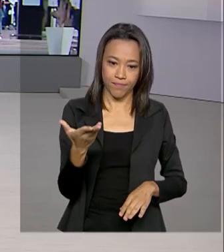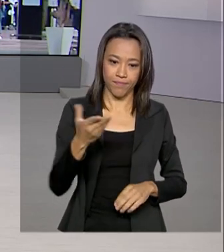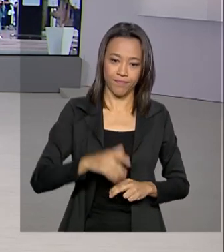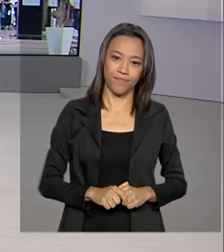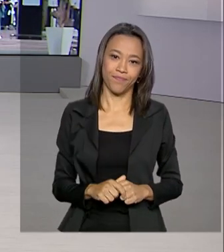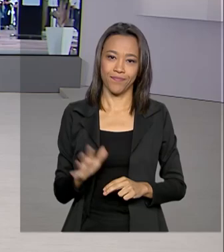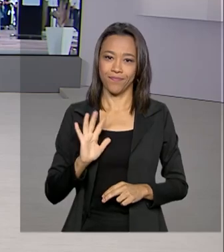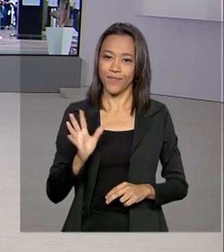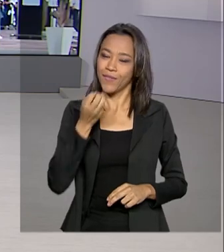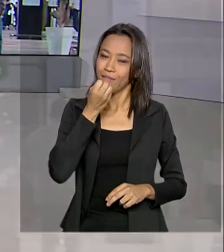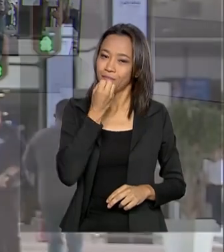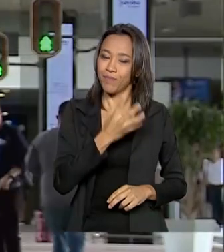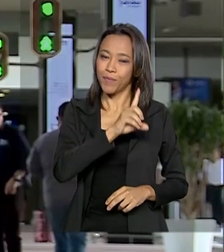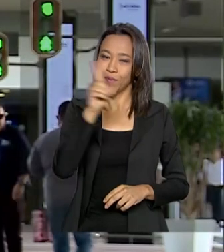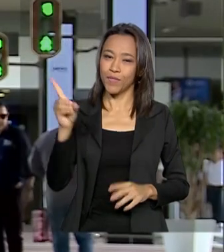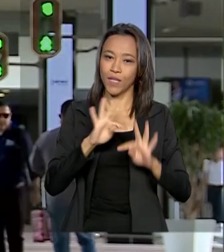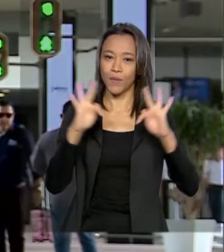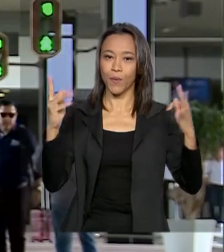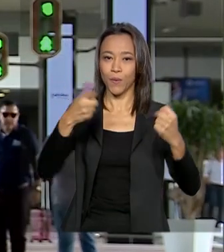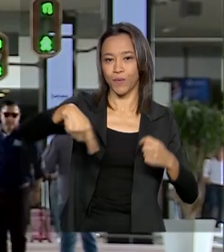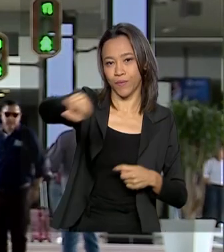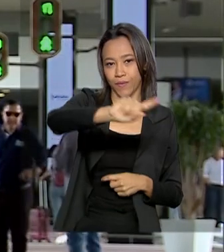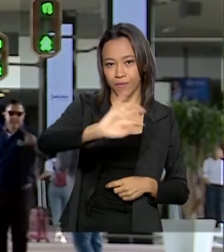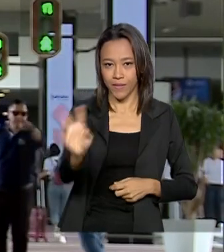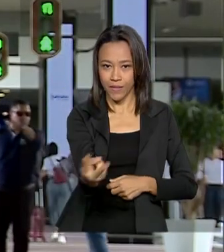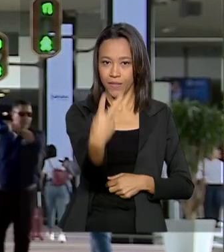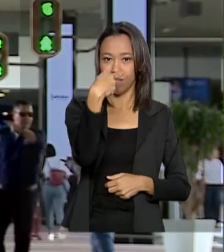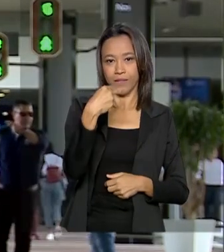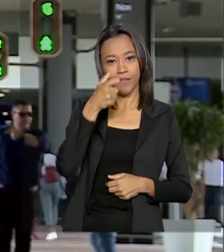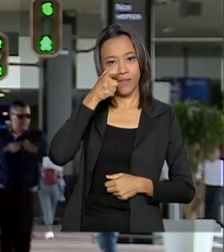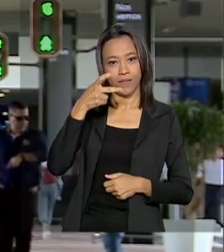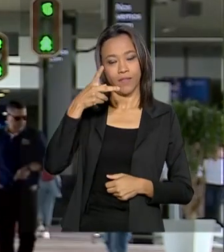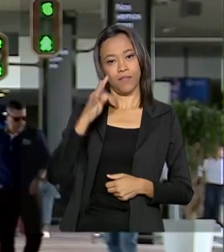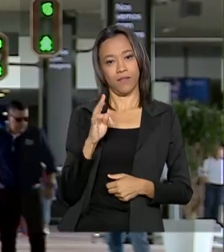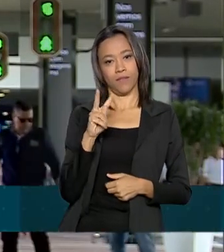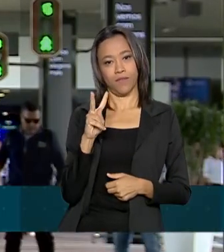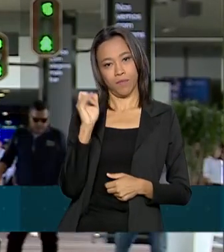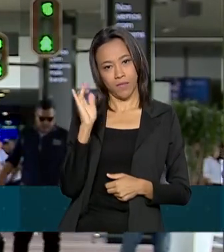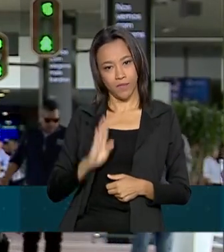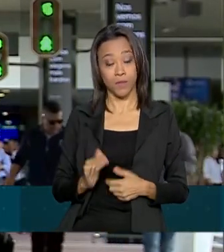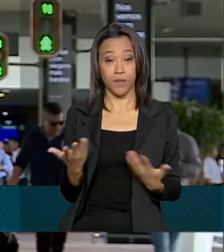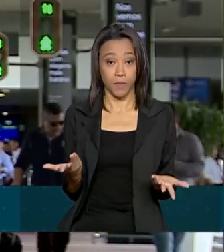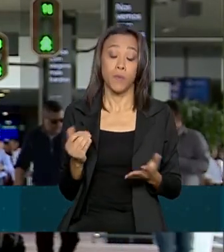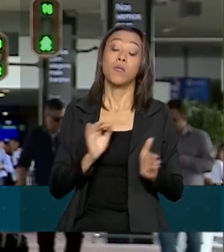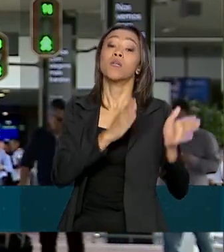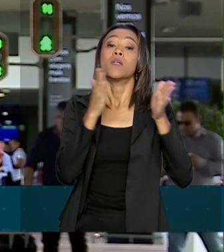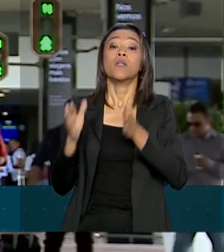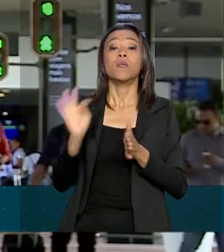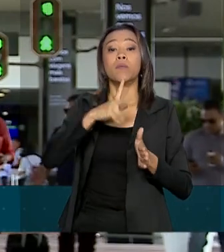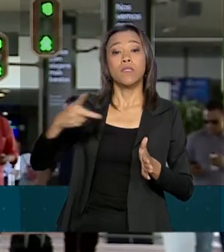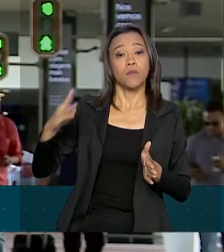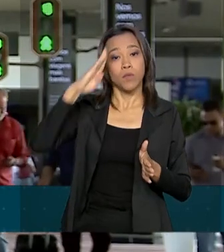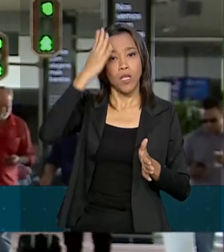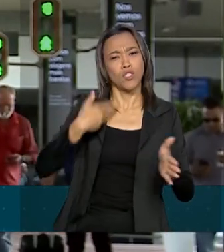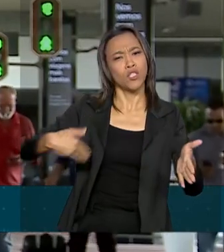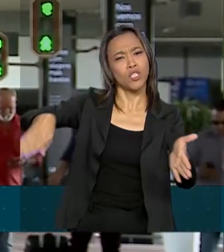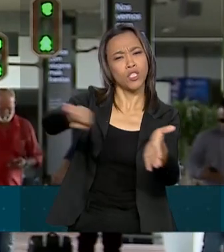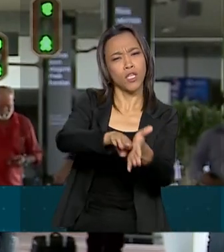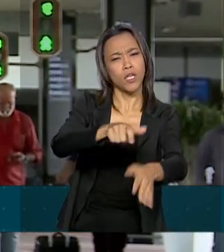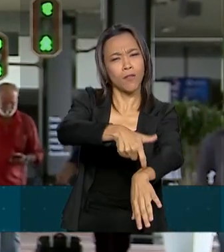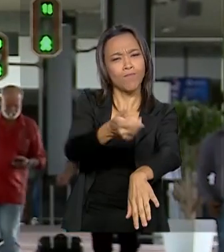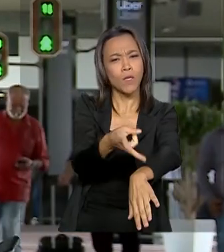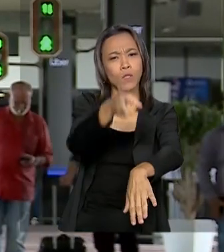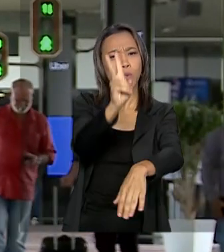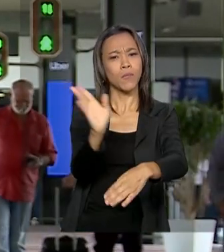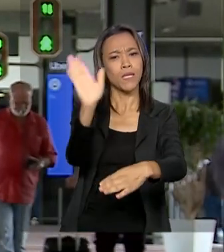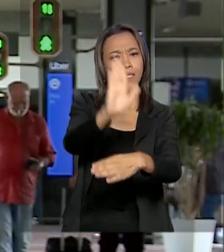Olá, Renata, bom dia. Bom dia a todos que nos acompanham aqui na TV Brasil. O presidente Jair Bolsonaro deve chegar a Belo Horizonte por volta das duas da